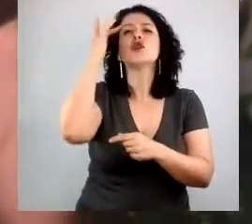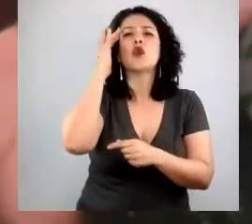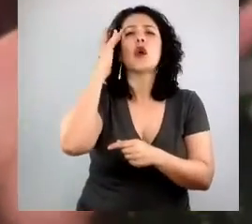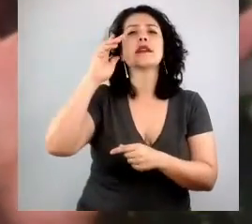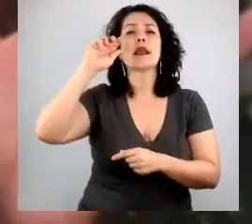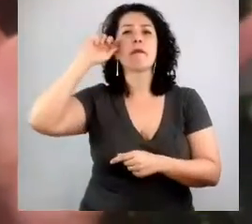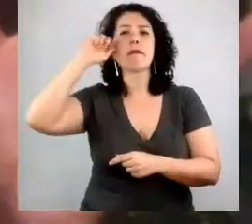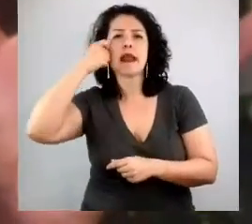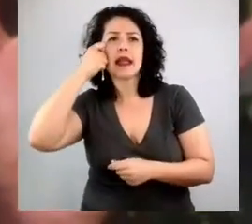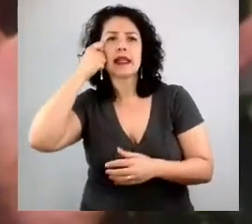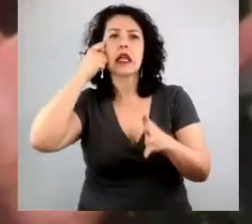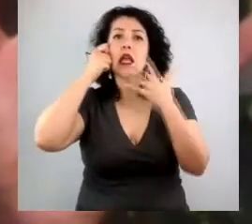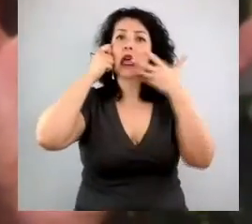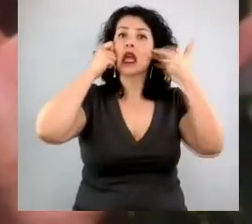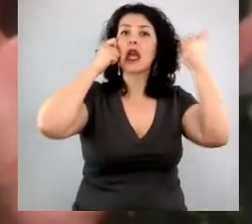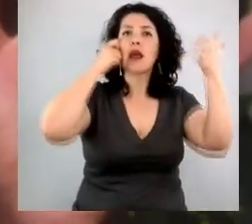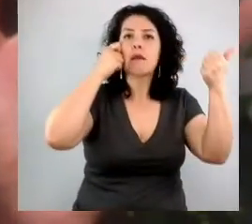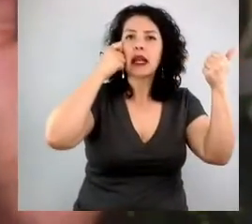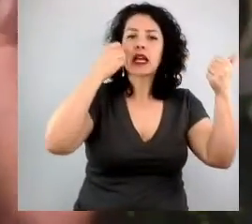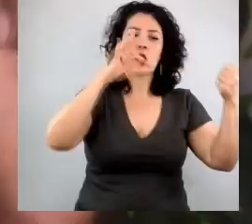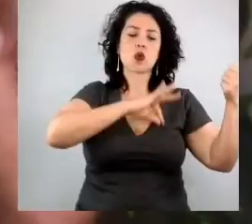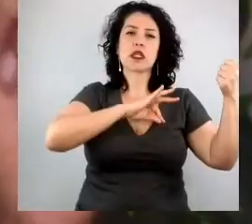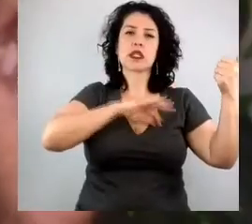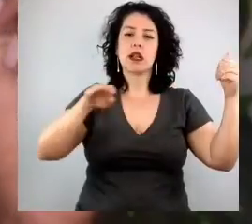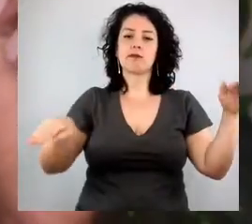renda equivalente no Brasil.